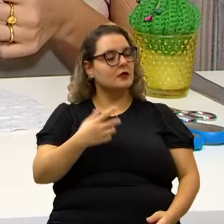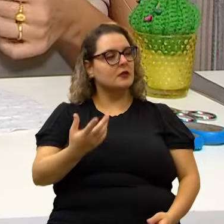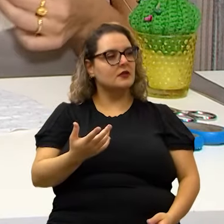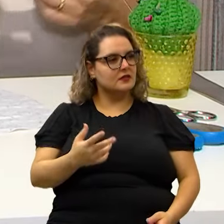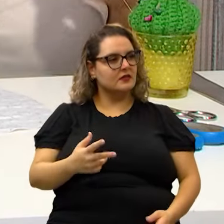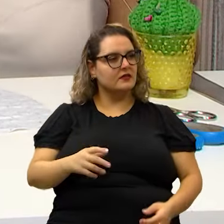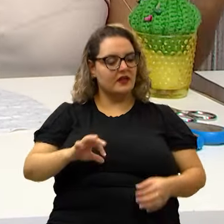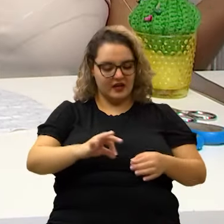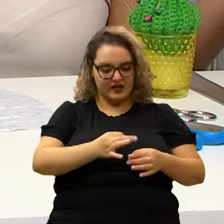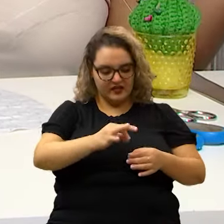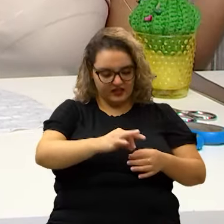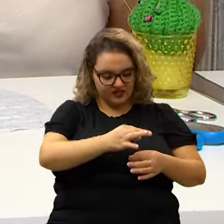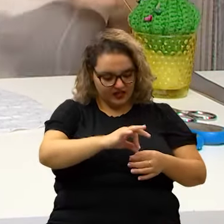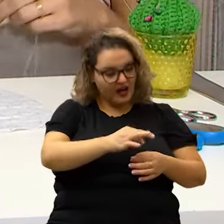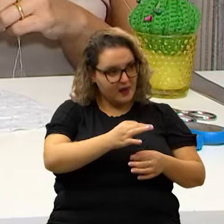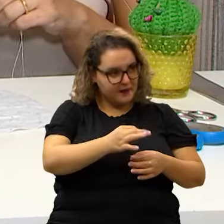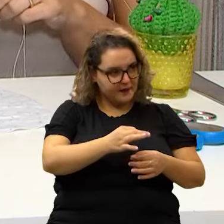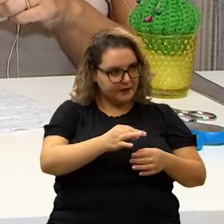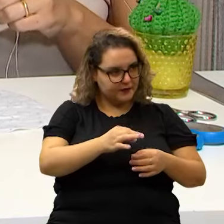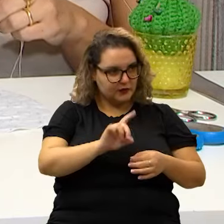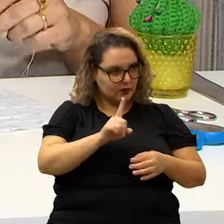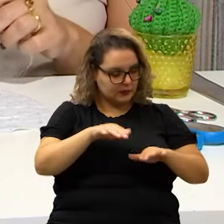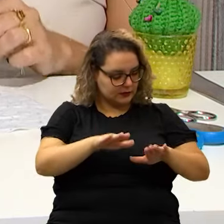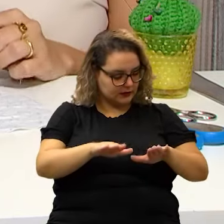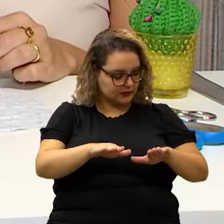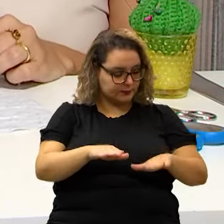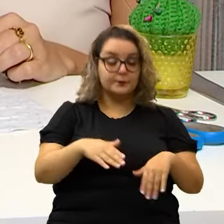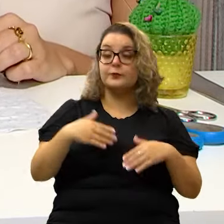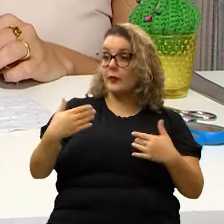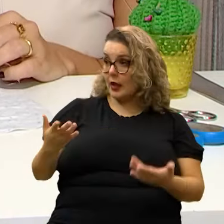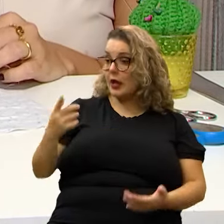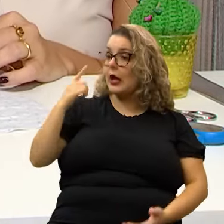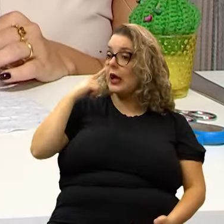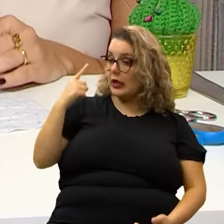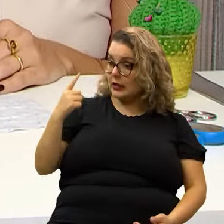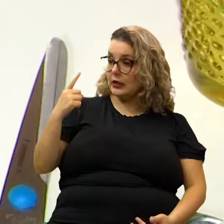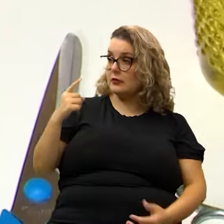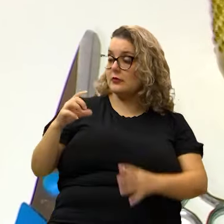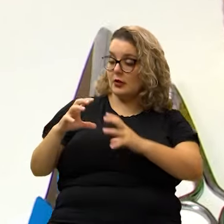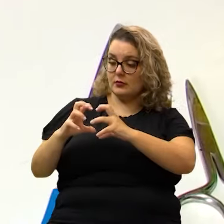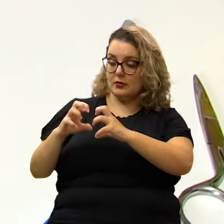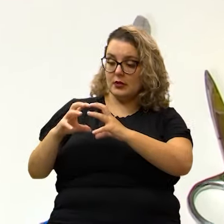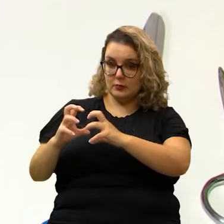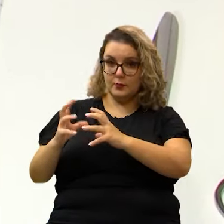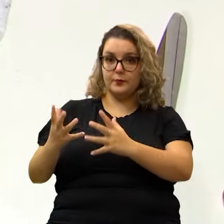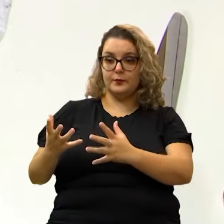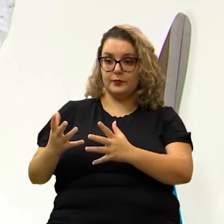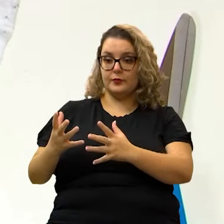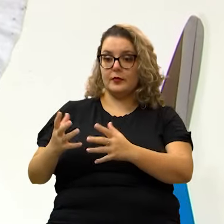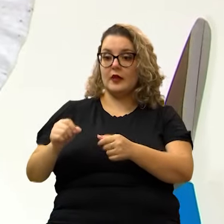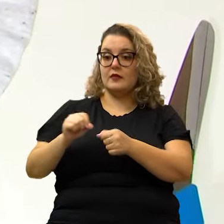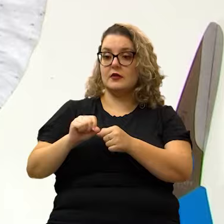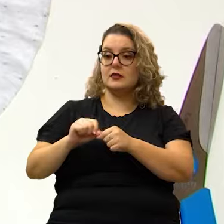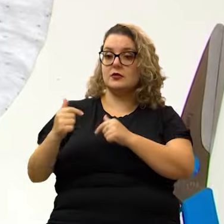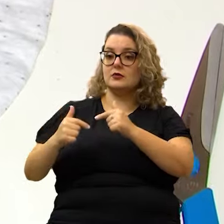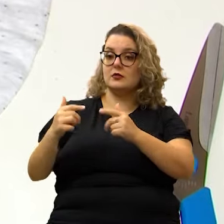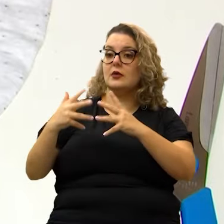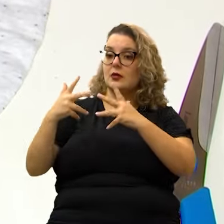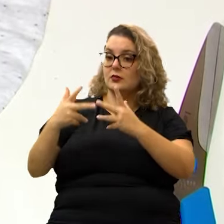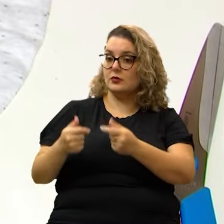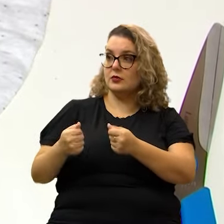Nesse caso, você vai costurar a mão. Isso, então a ideia desse bichinho de pelúcia é a gente fazer todo